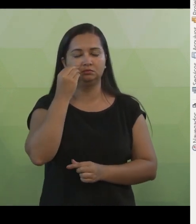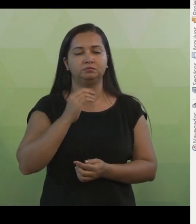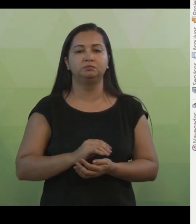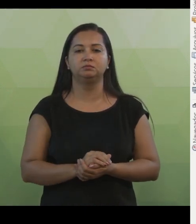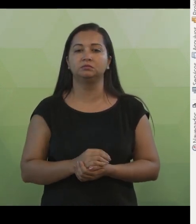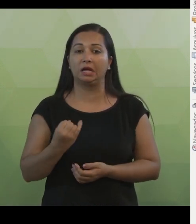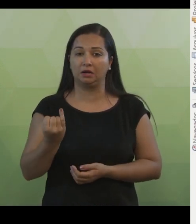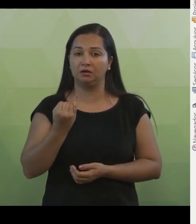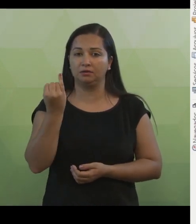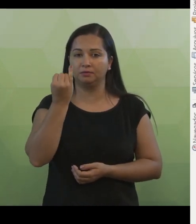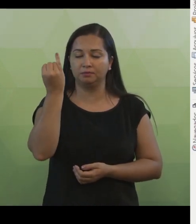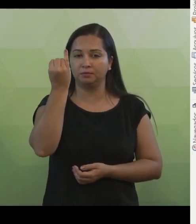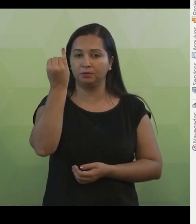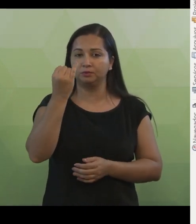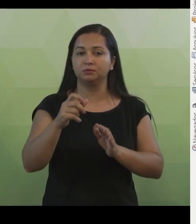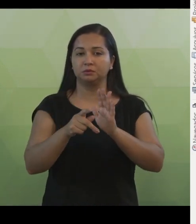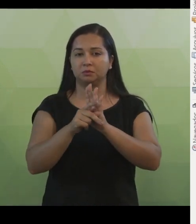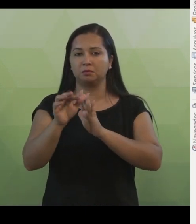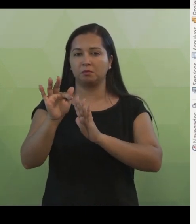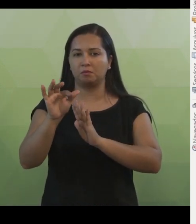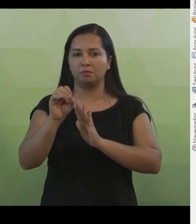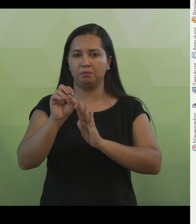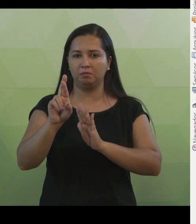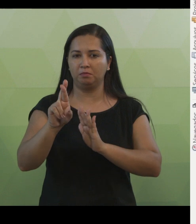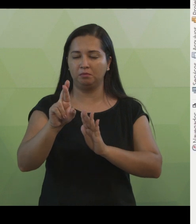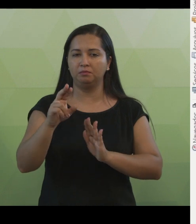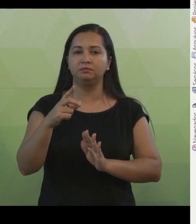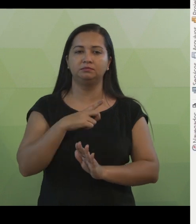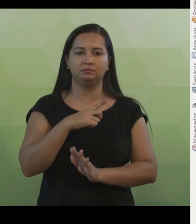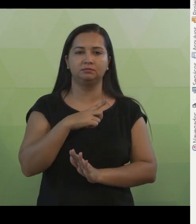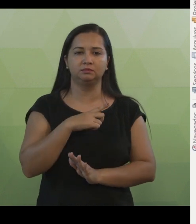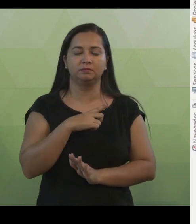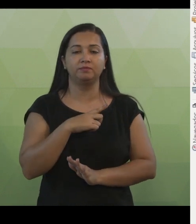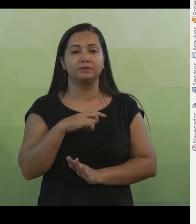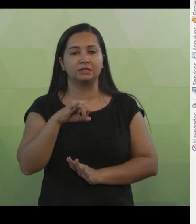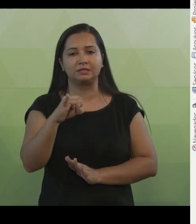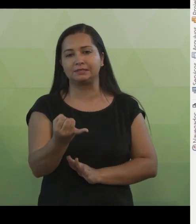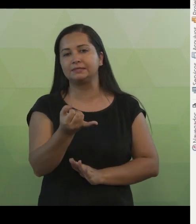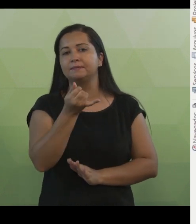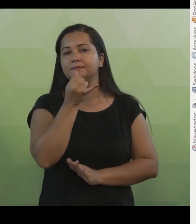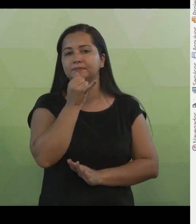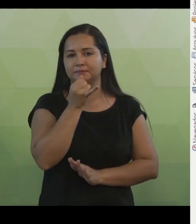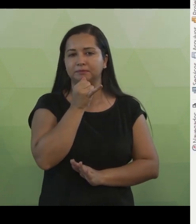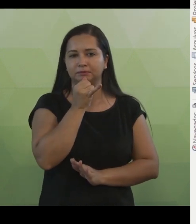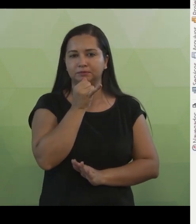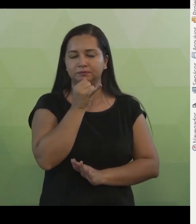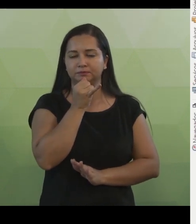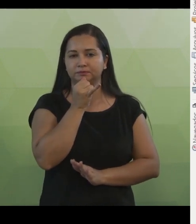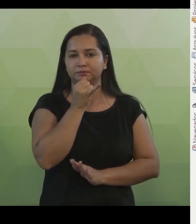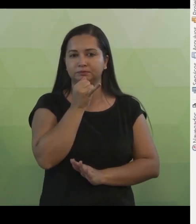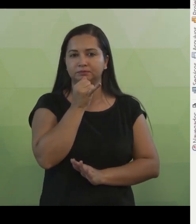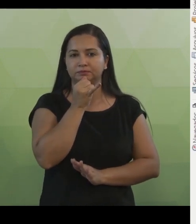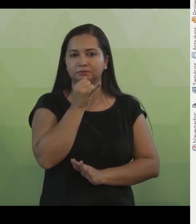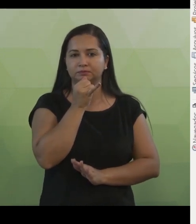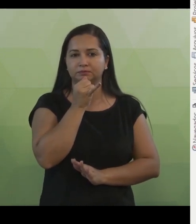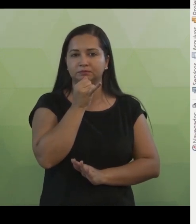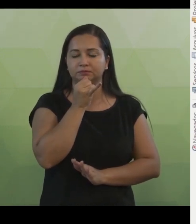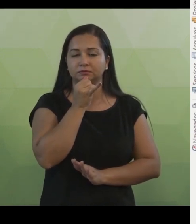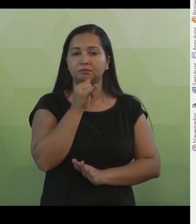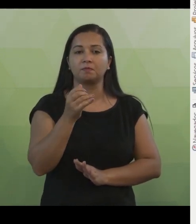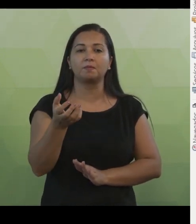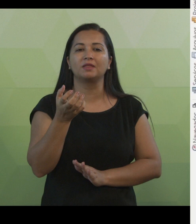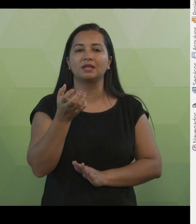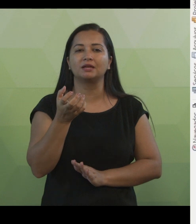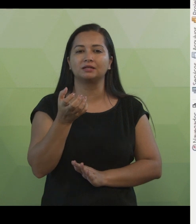Olha lá. Então a primeira vez, a segunda vez com do while e a terceira vez com for. Uma